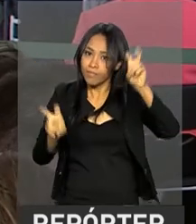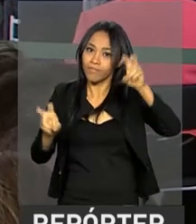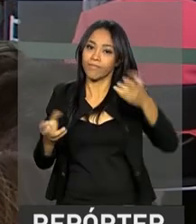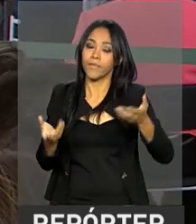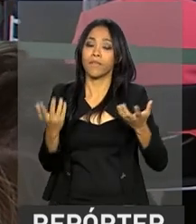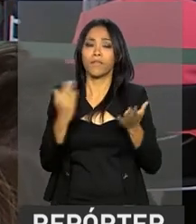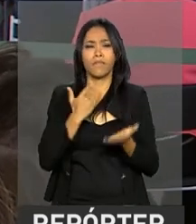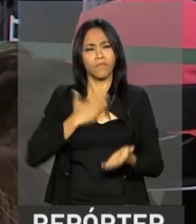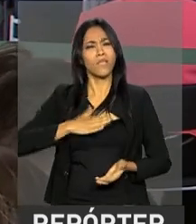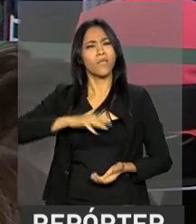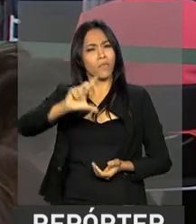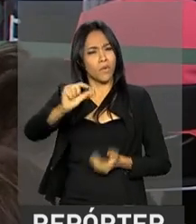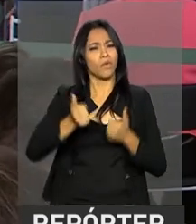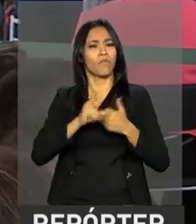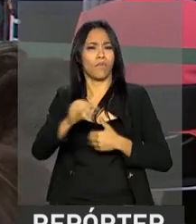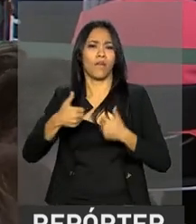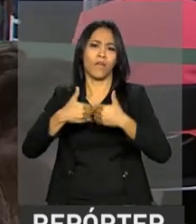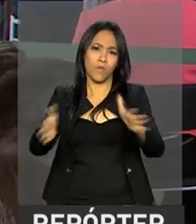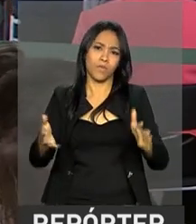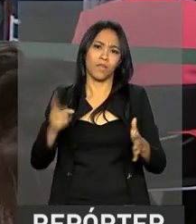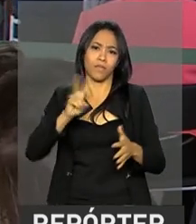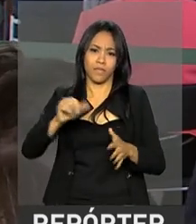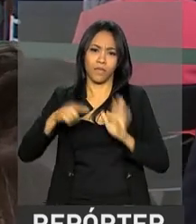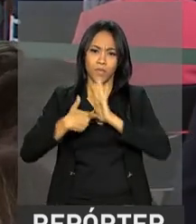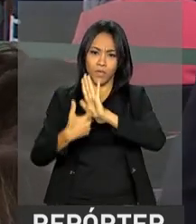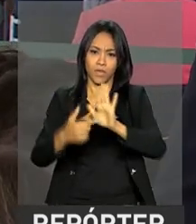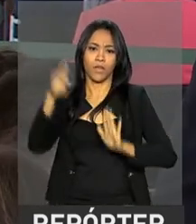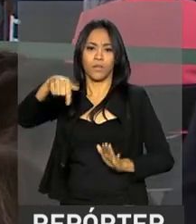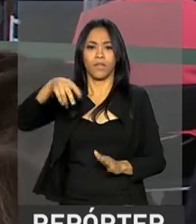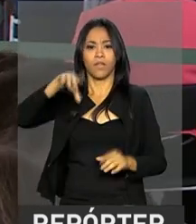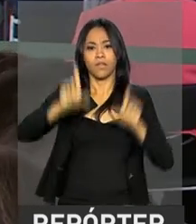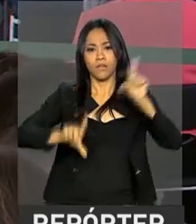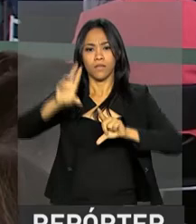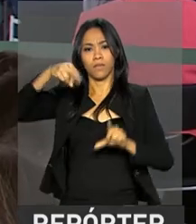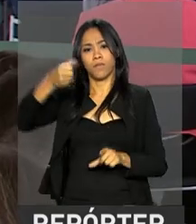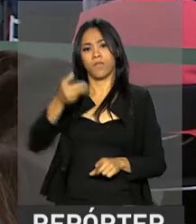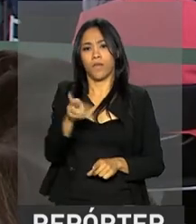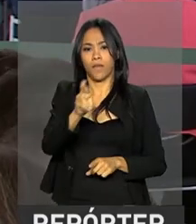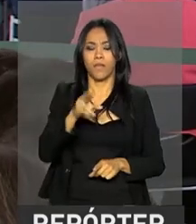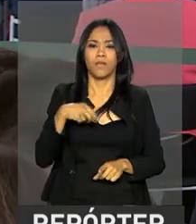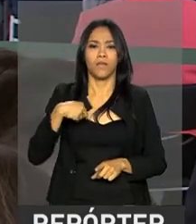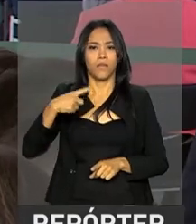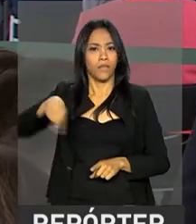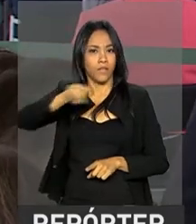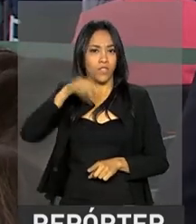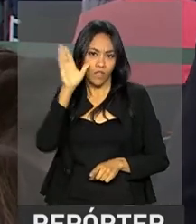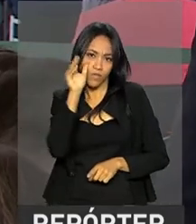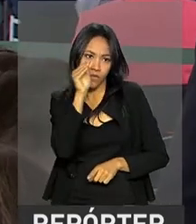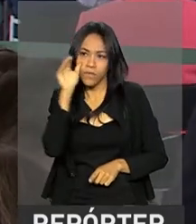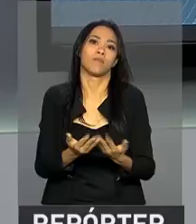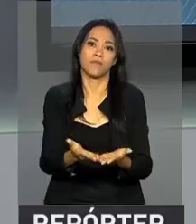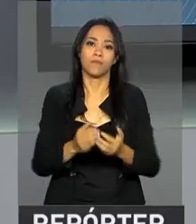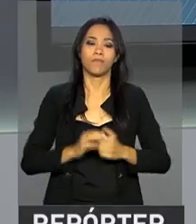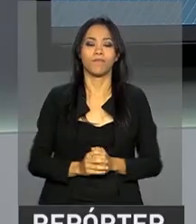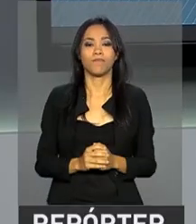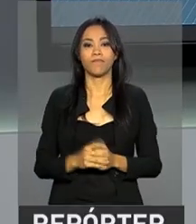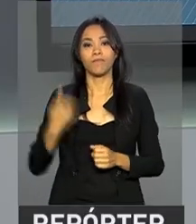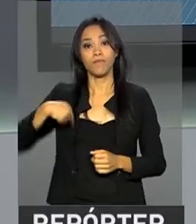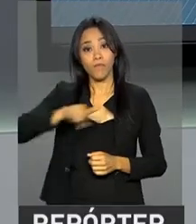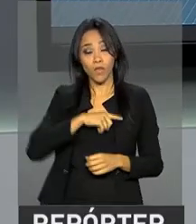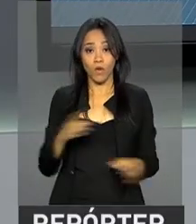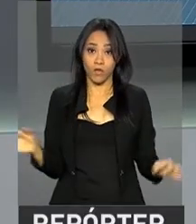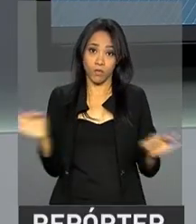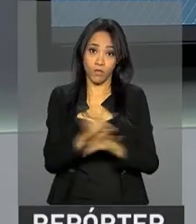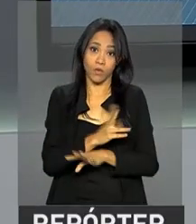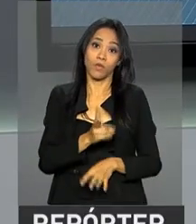no Palácio do Planalto, vai ser transmitida ao vivo aqui na TV NBR. A gente segue acompanhando tudo por aqui. Carla, com você. Nós ficamos